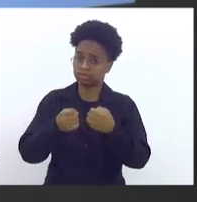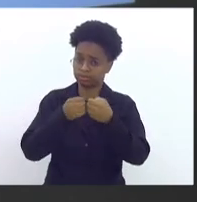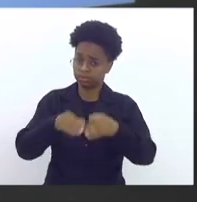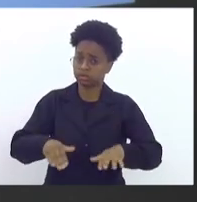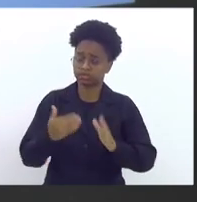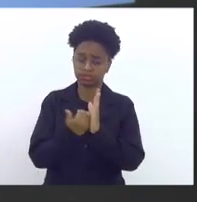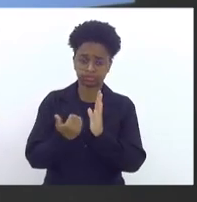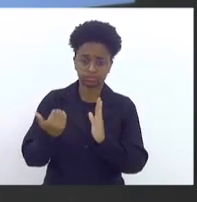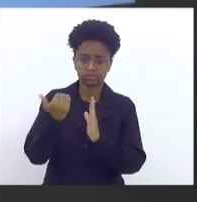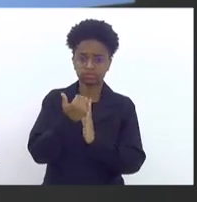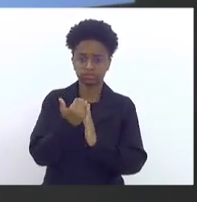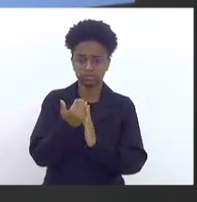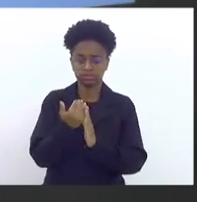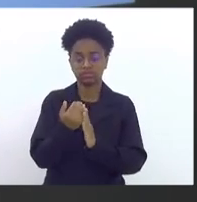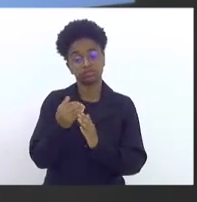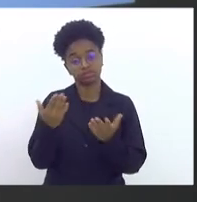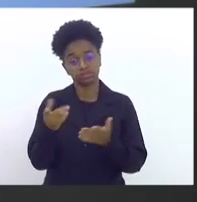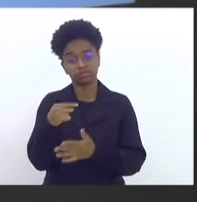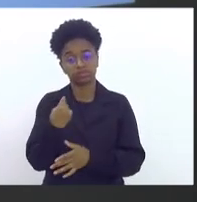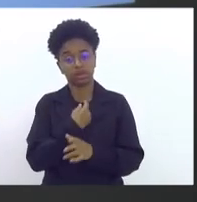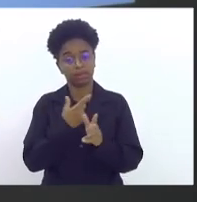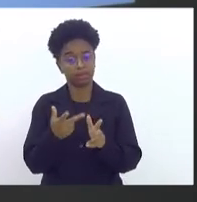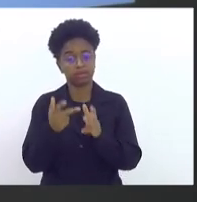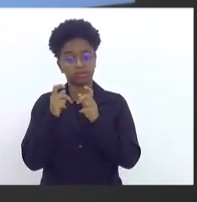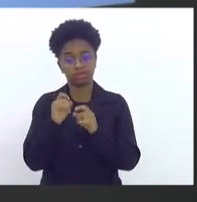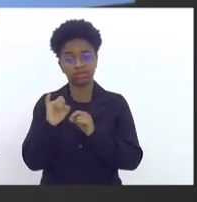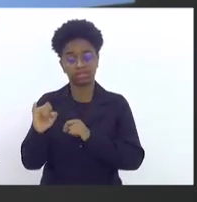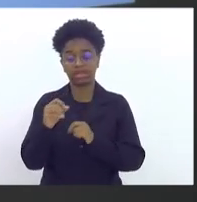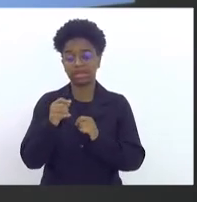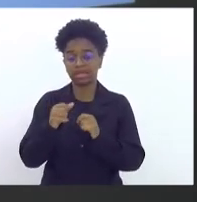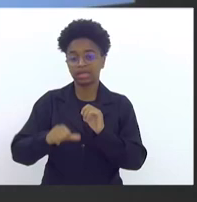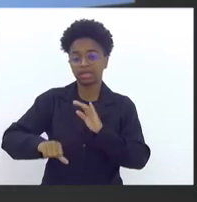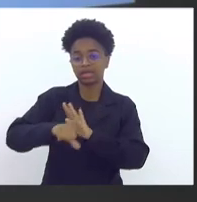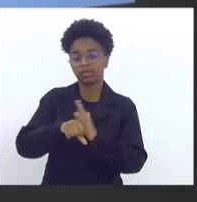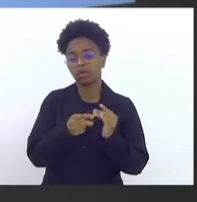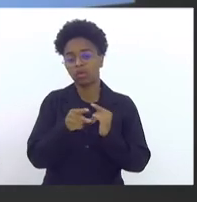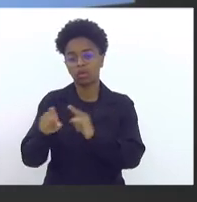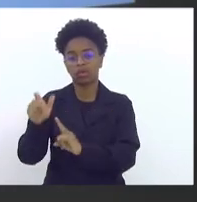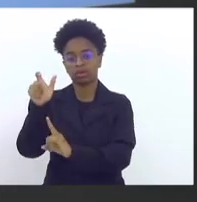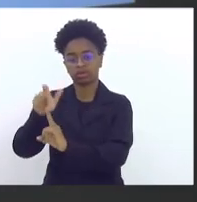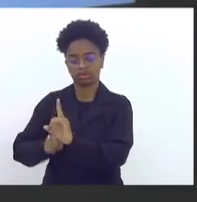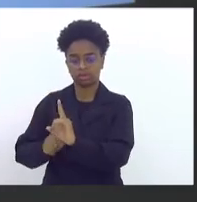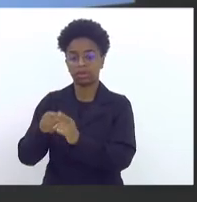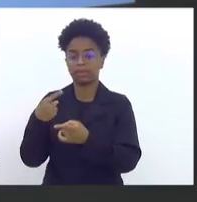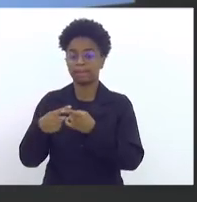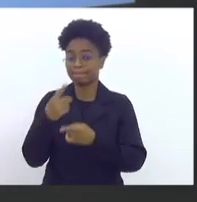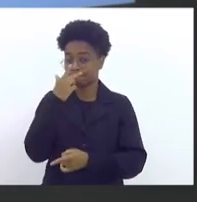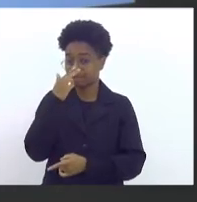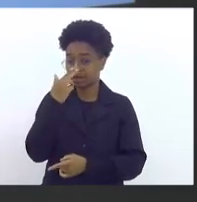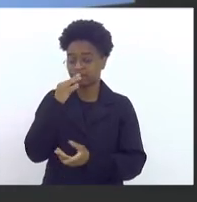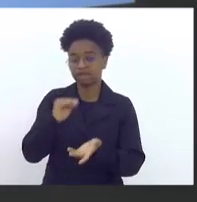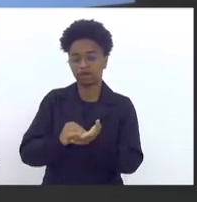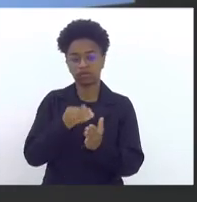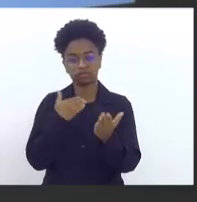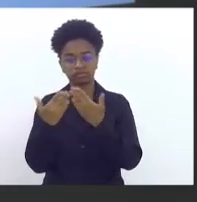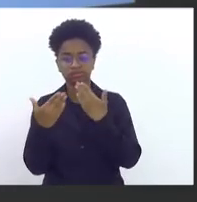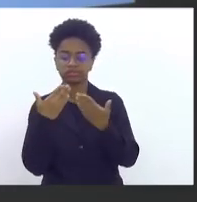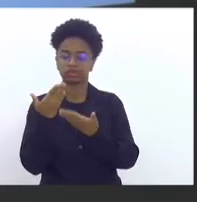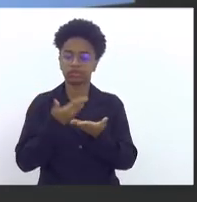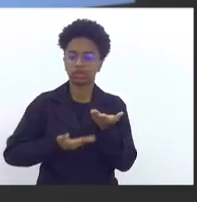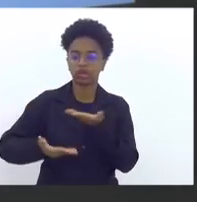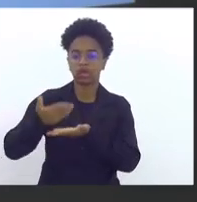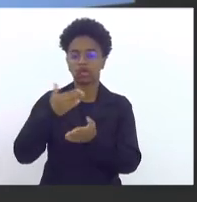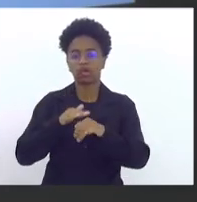muito maior O legislador ele percebeu isso no crime contra honra né no 141 parágrafo segundo e parece que por falta de diálogo de conversa ele